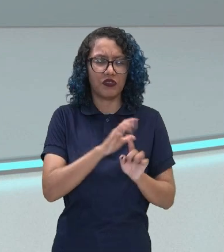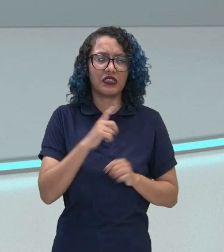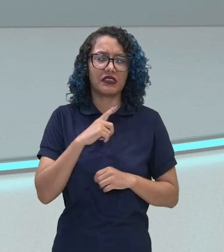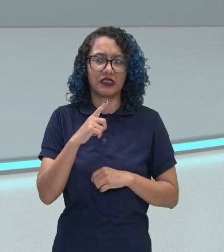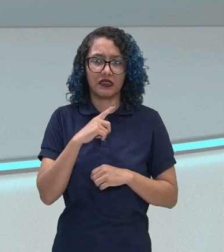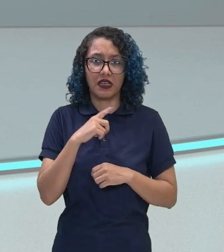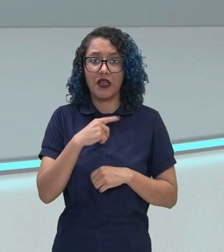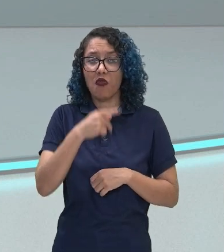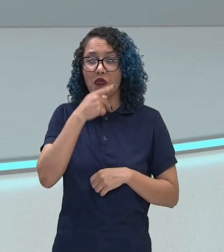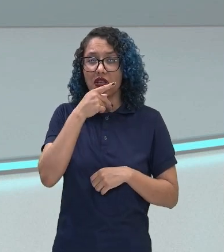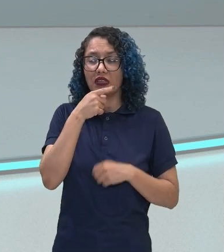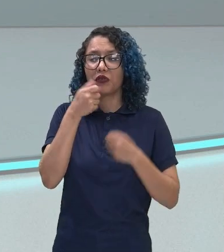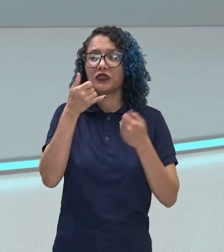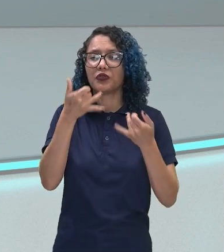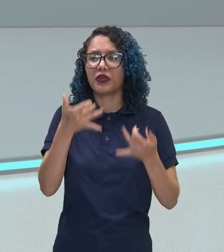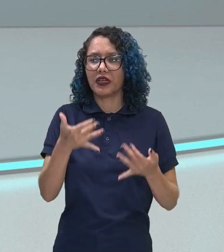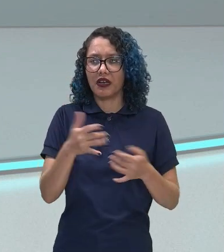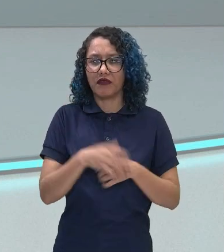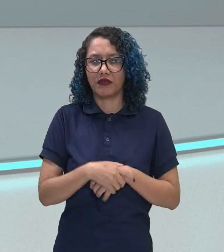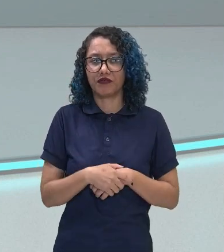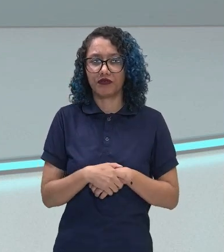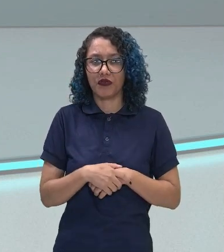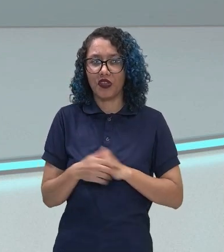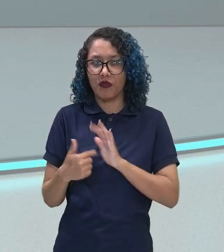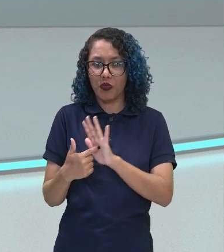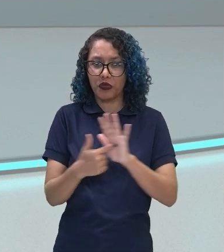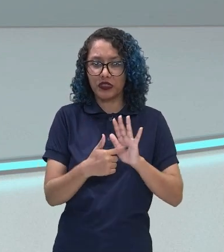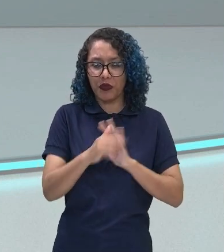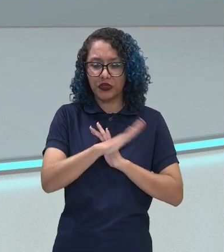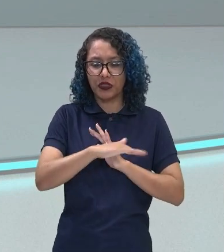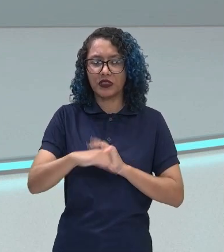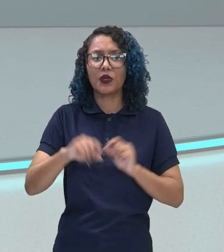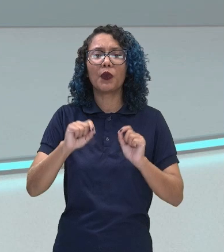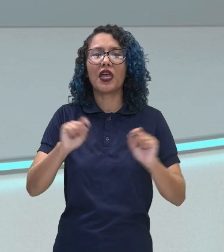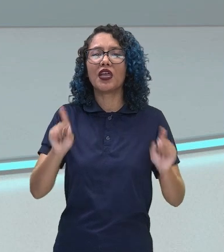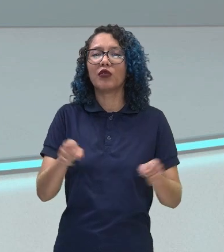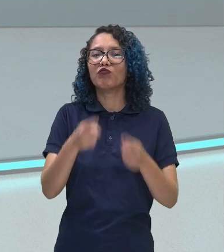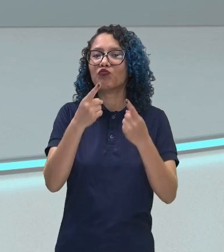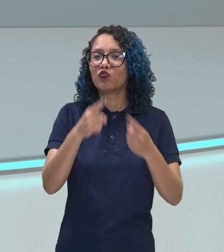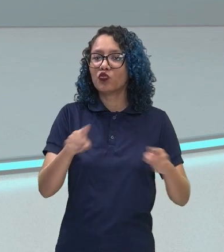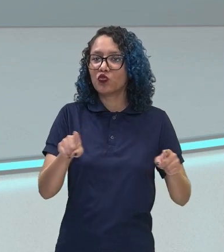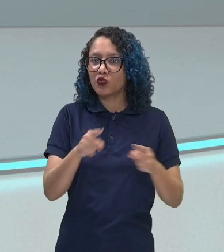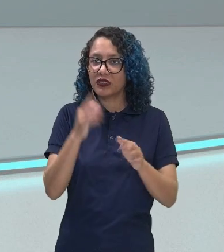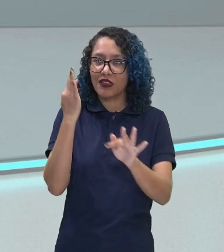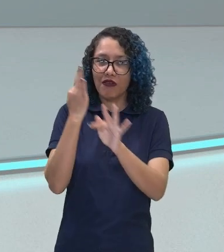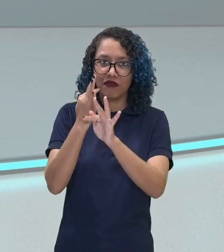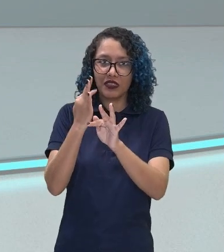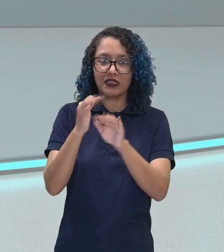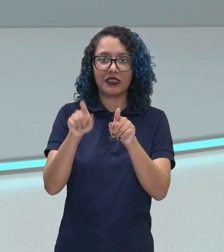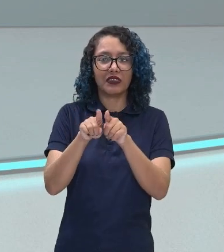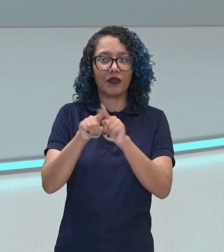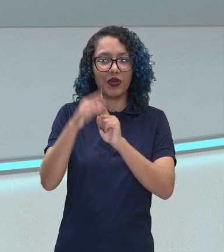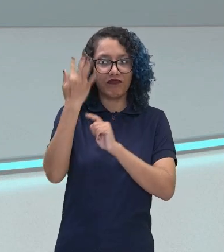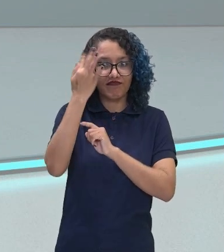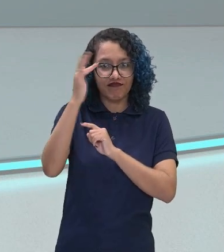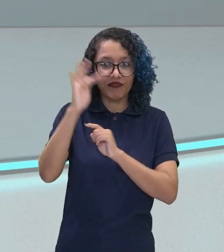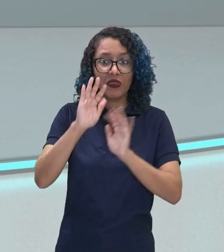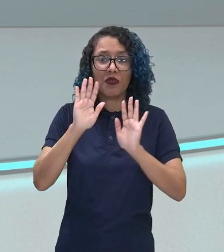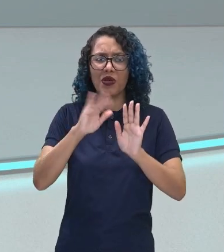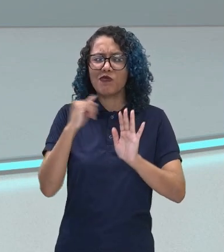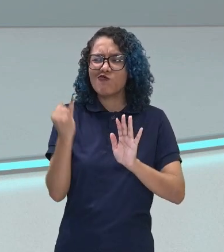Platão já dizia, eu daria às crianças música, física e filosofia. Mas o